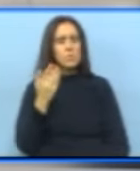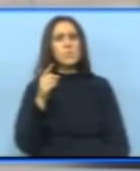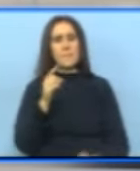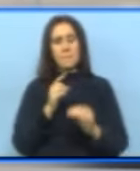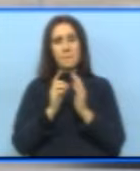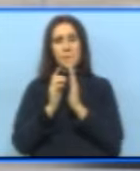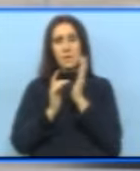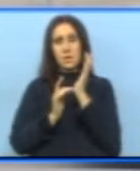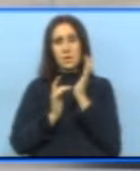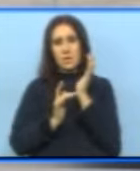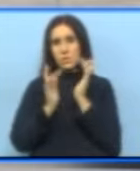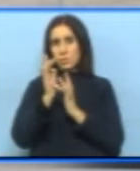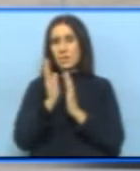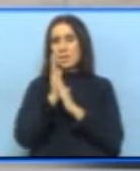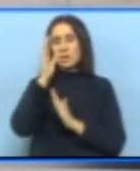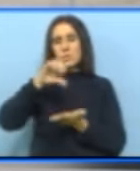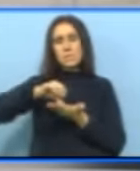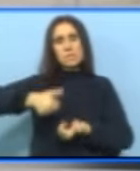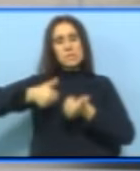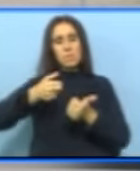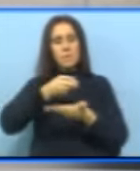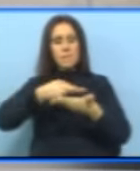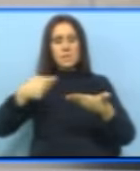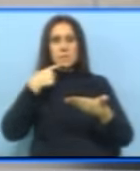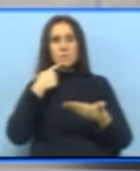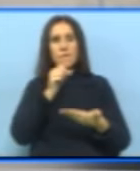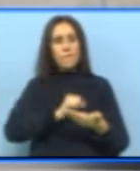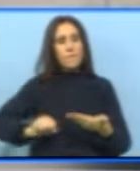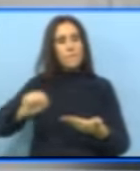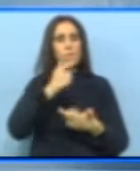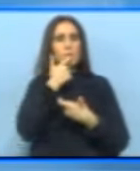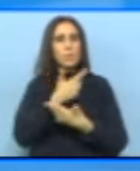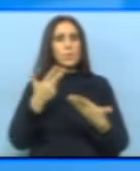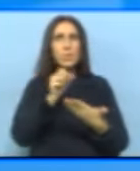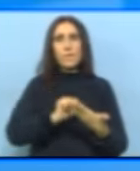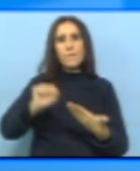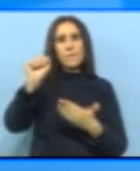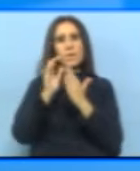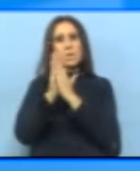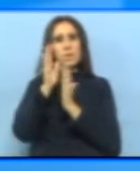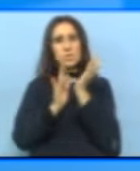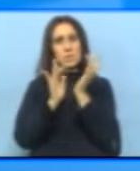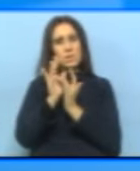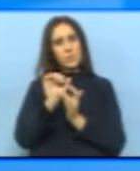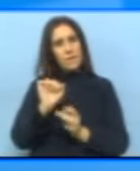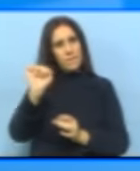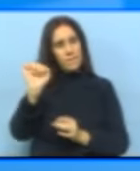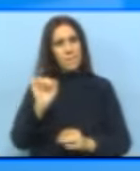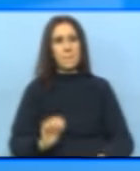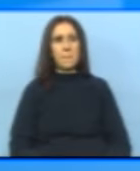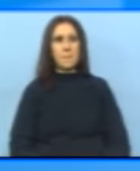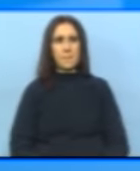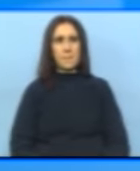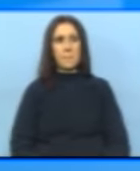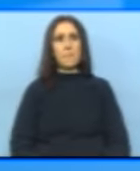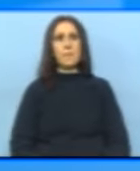Cristo e de Deus? Uma das frases é: tudo é vosso, vós sois de Cristo, Cristo é de Deus. É uma das belezas daquilo que Paulo nos propõe,